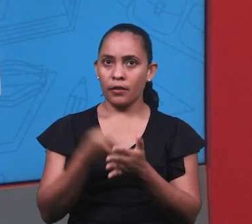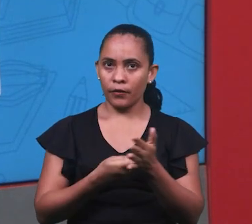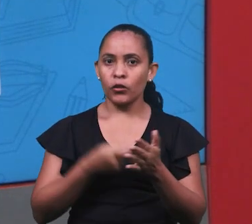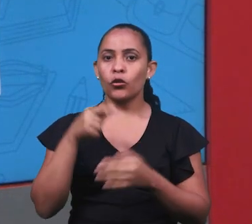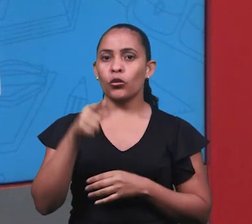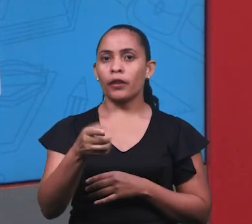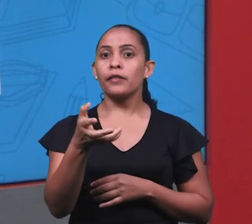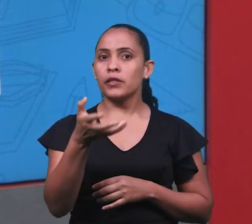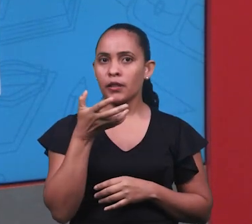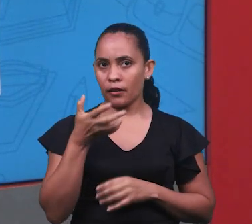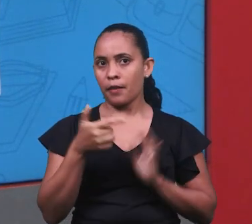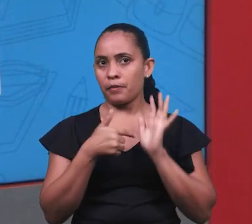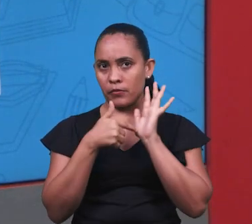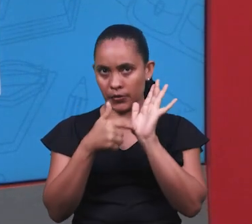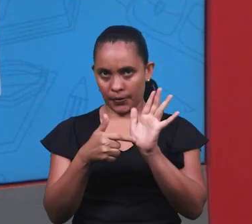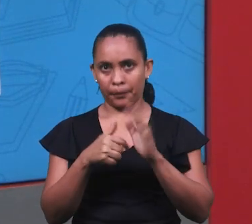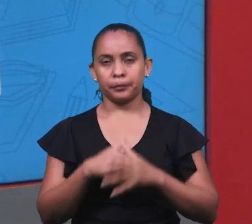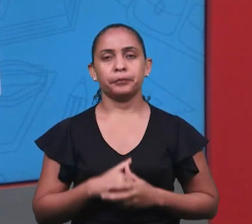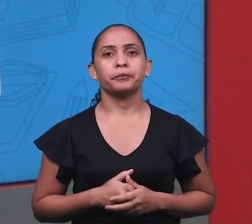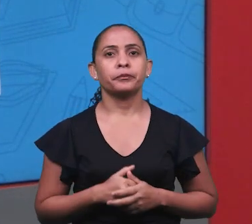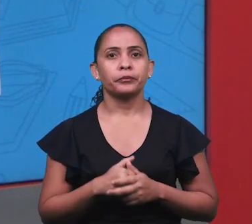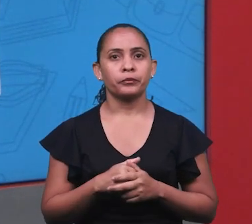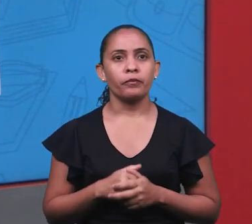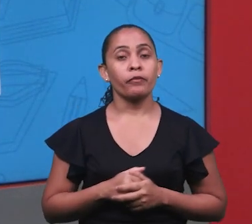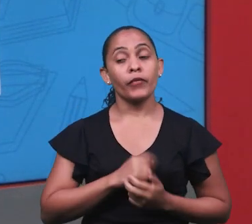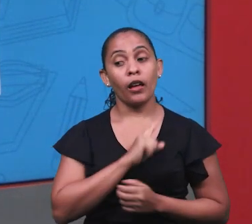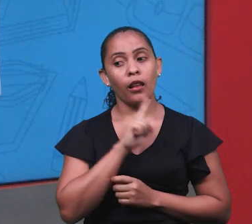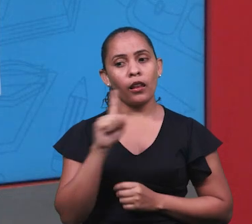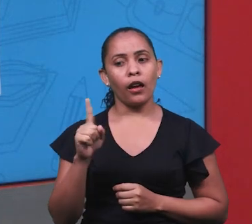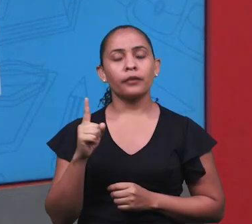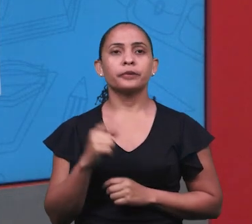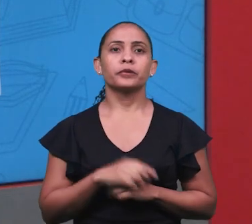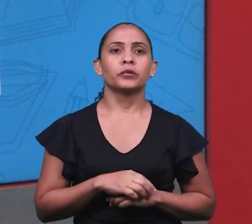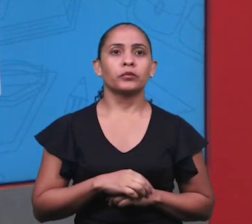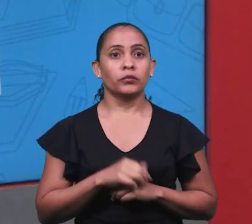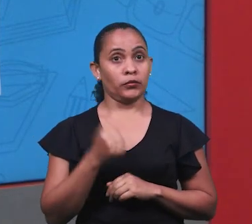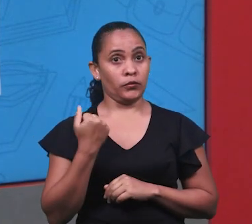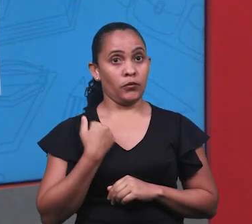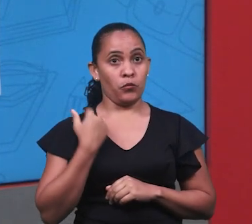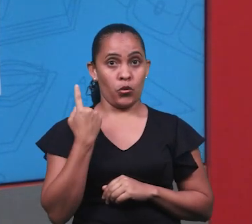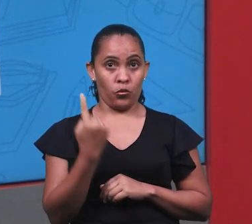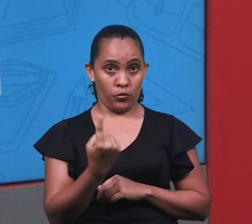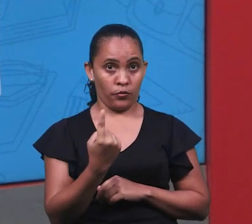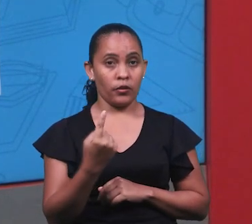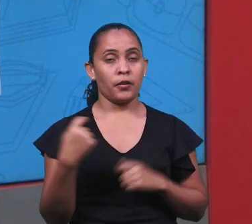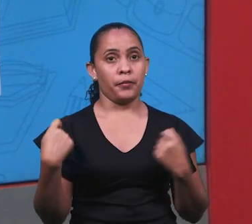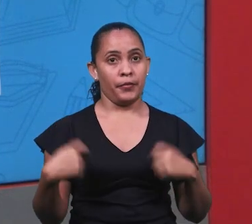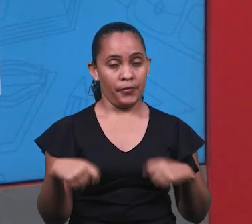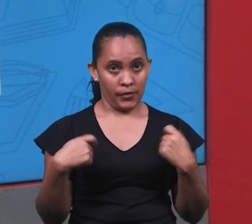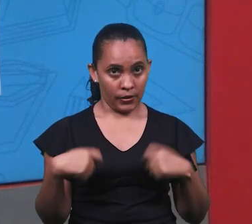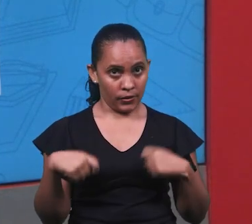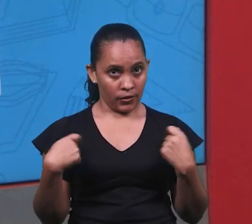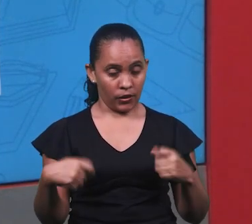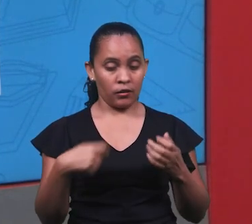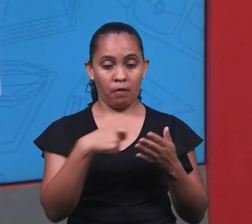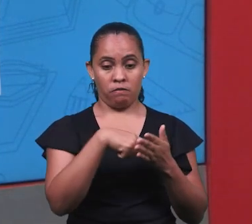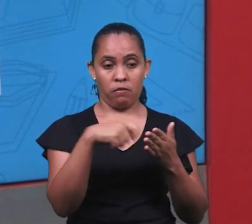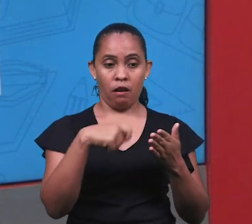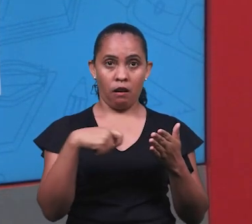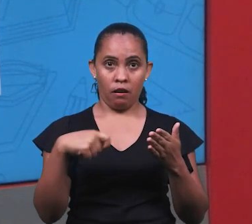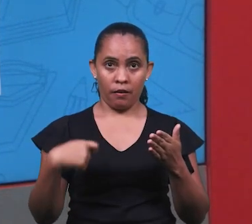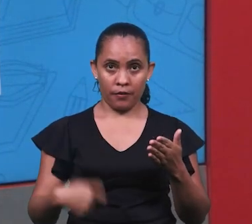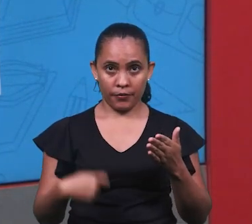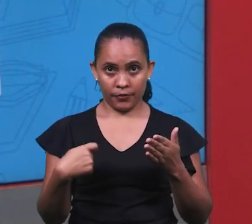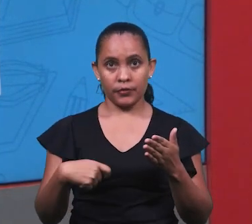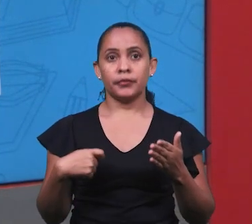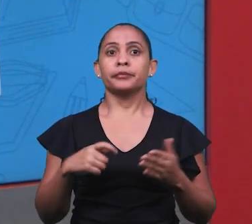de vista. Então, vamos lá. Nós já vimos lá na competência 1 que você precisa do domínio gramatical. Eu vou voltar nesse ponto com